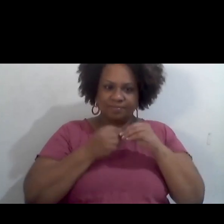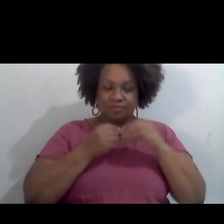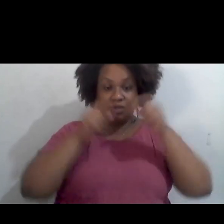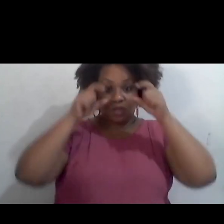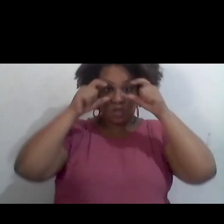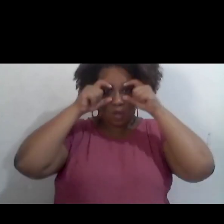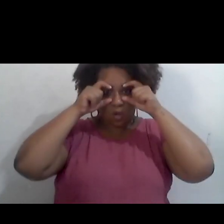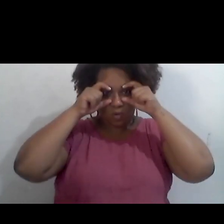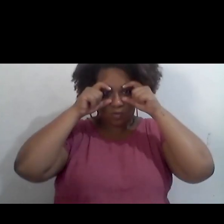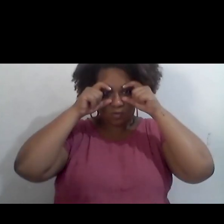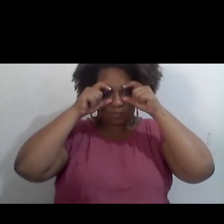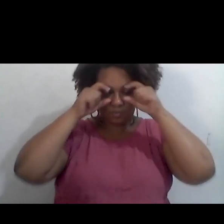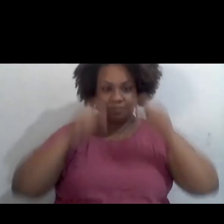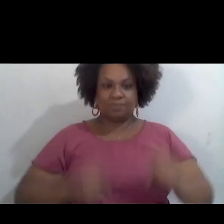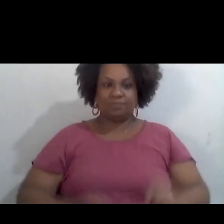óculos.